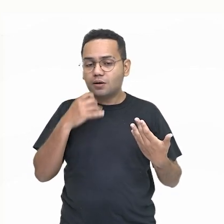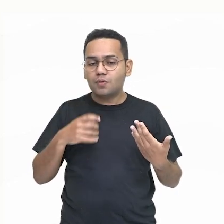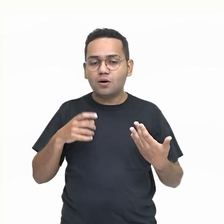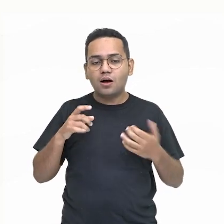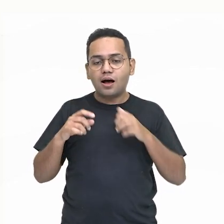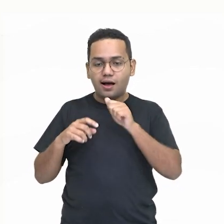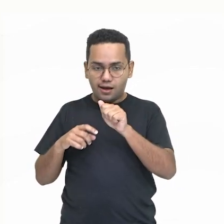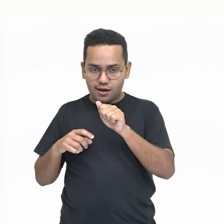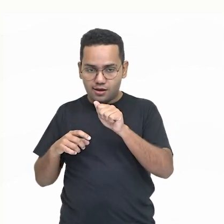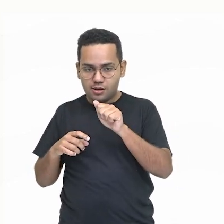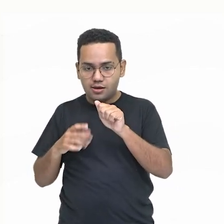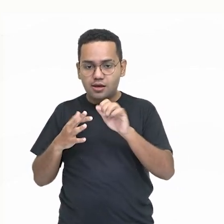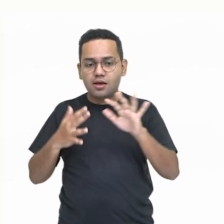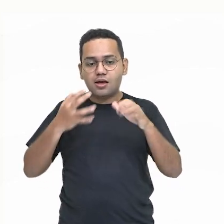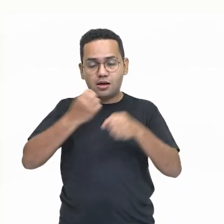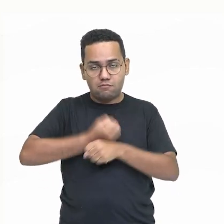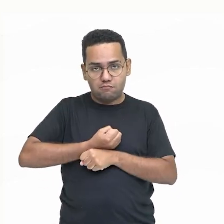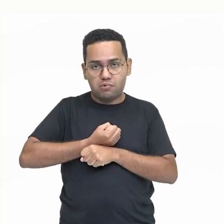aí.